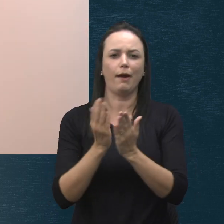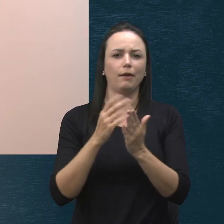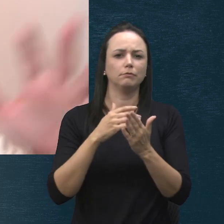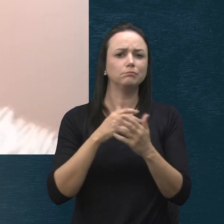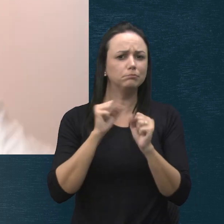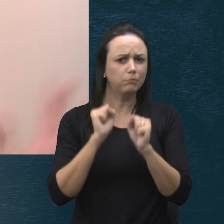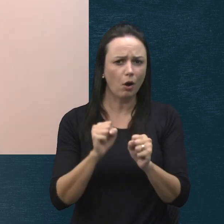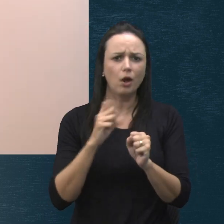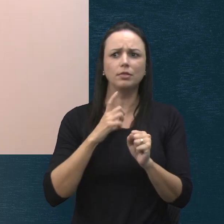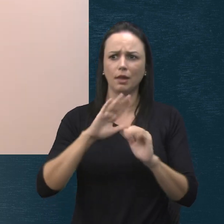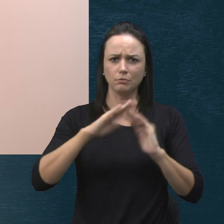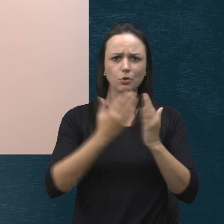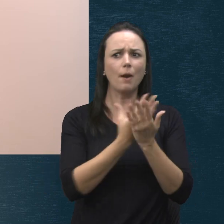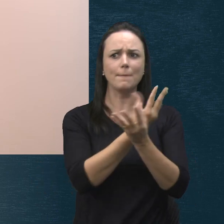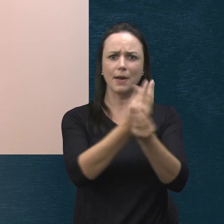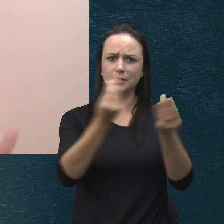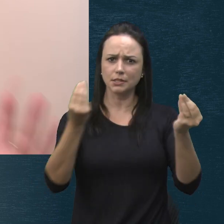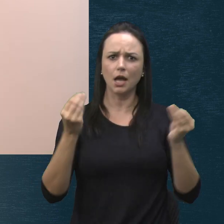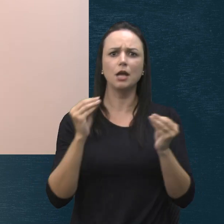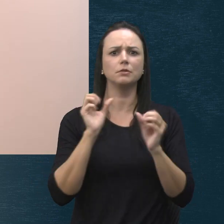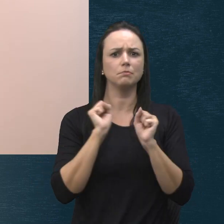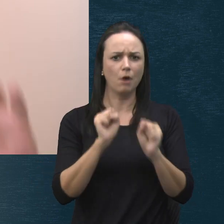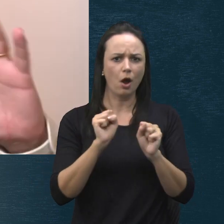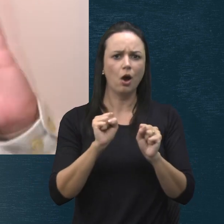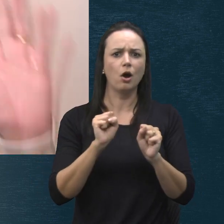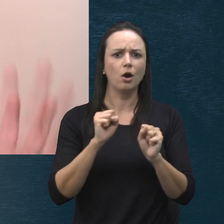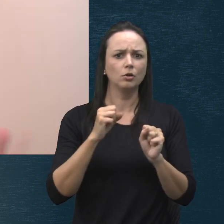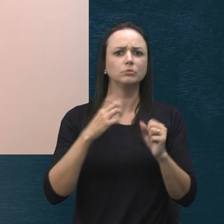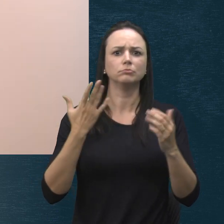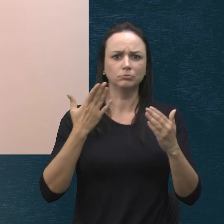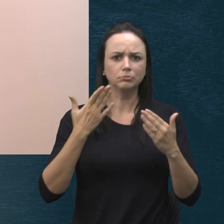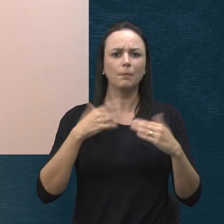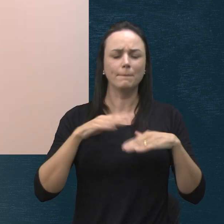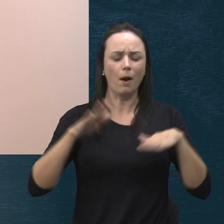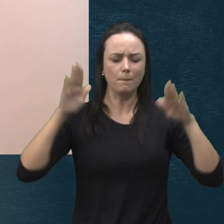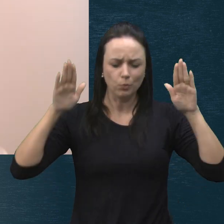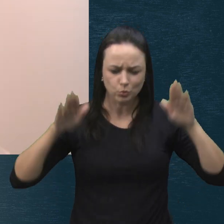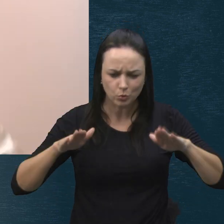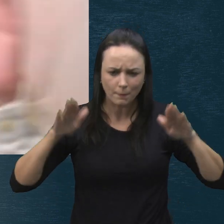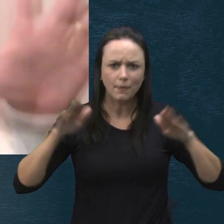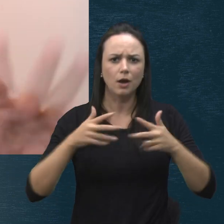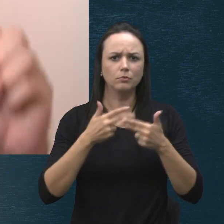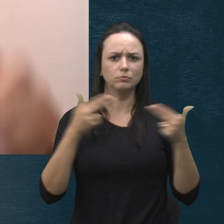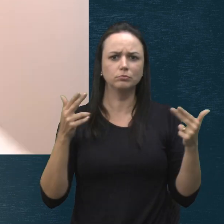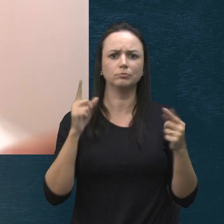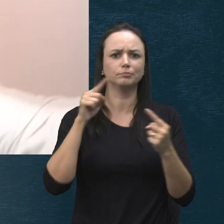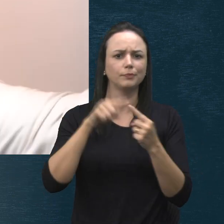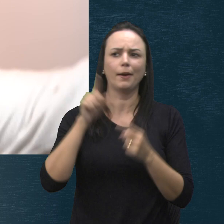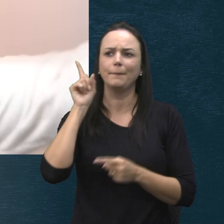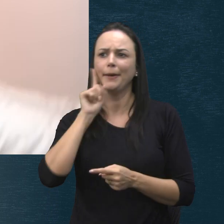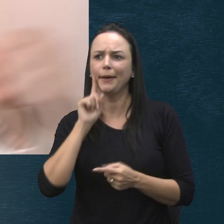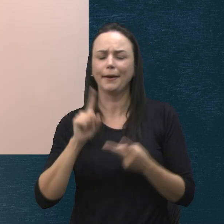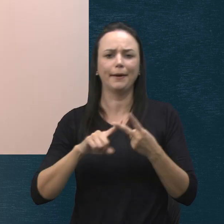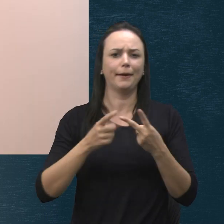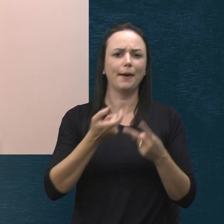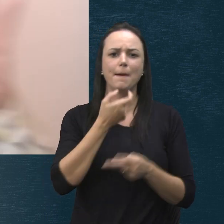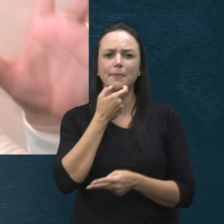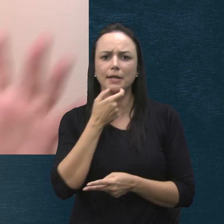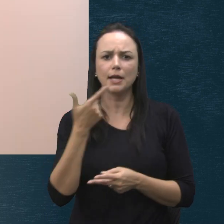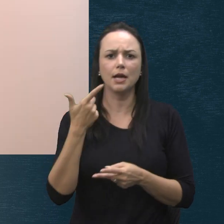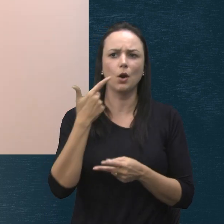escola católica, de escola evangélica por aí. Pode. Muçulmana, pode. Pode ser vinculada americana, britânica,